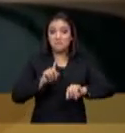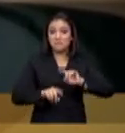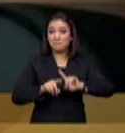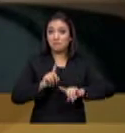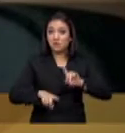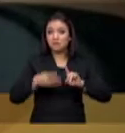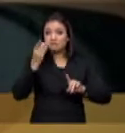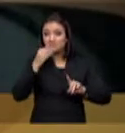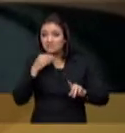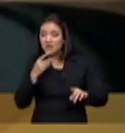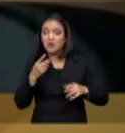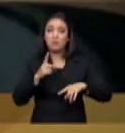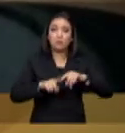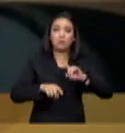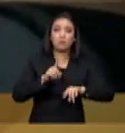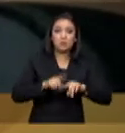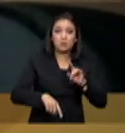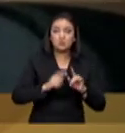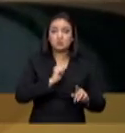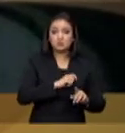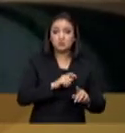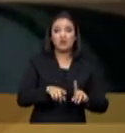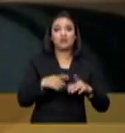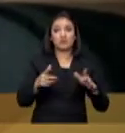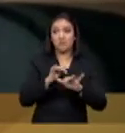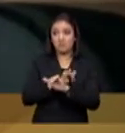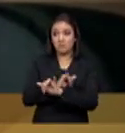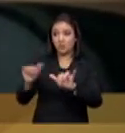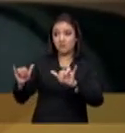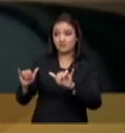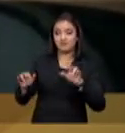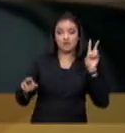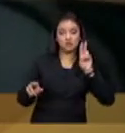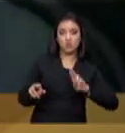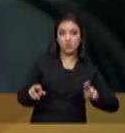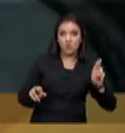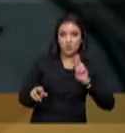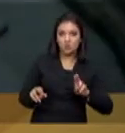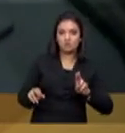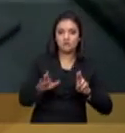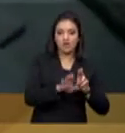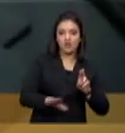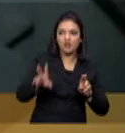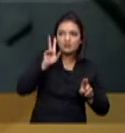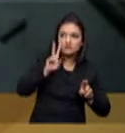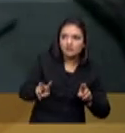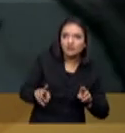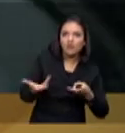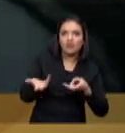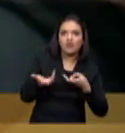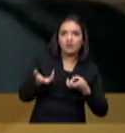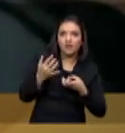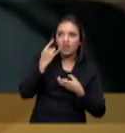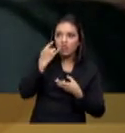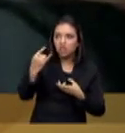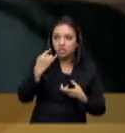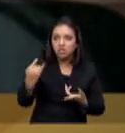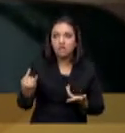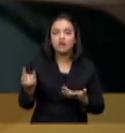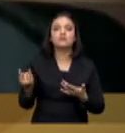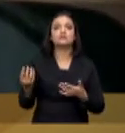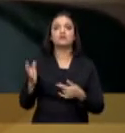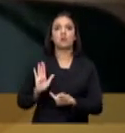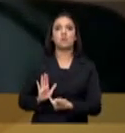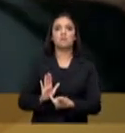há relação direta entre publicidade e consumo desses alimentos, seria possível demonstrar